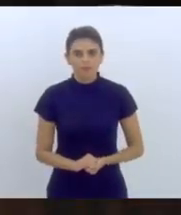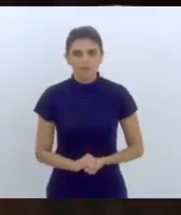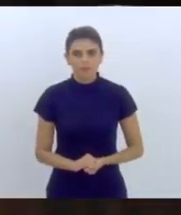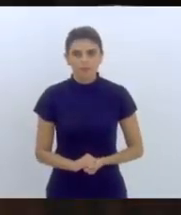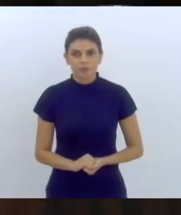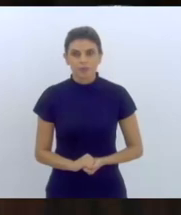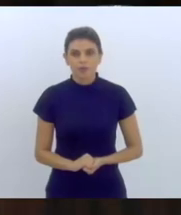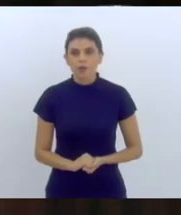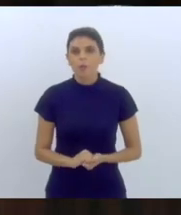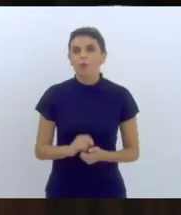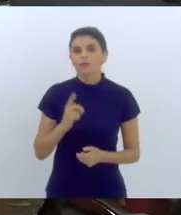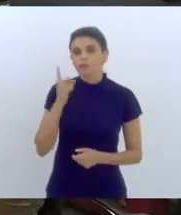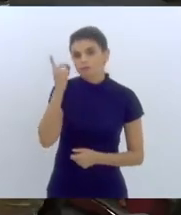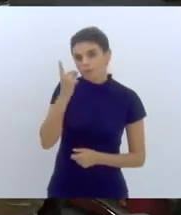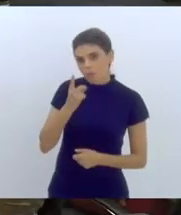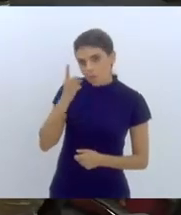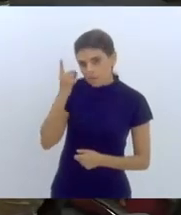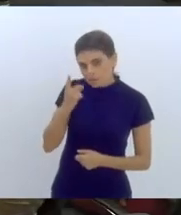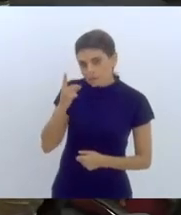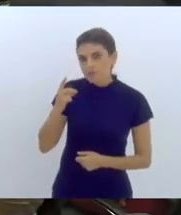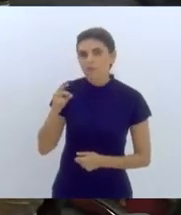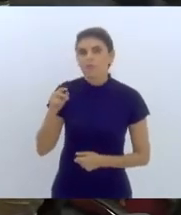Deputado Filipinho Ravis.